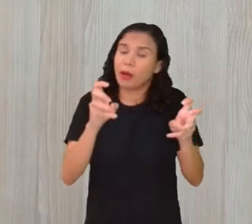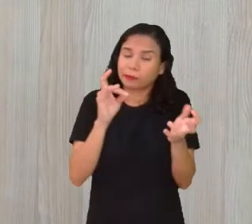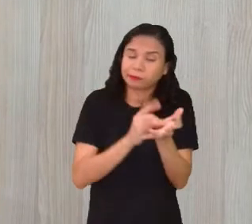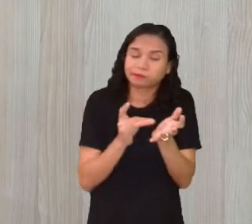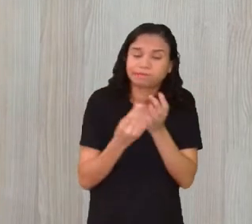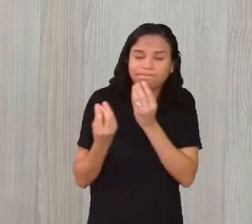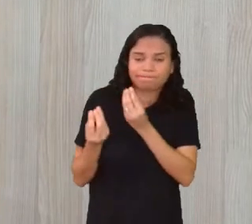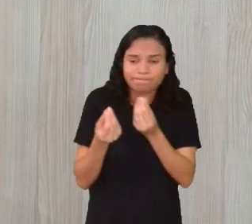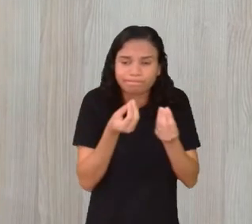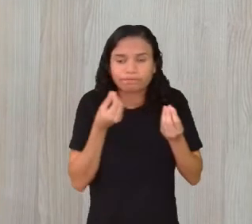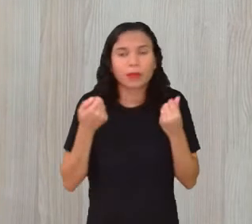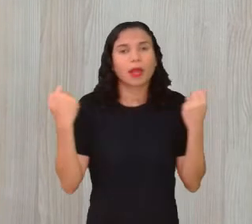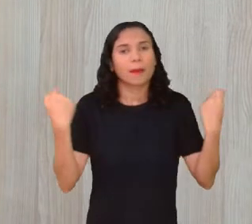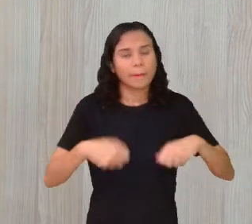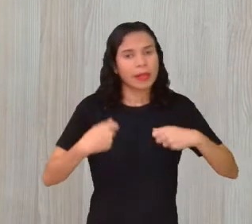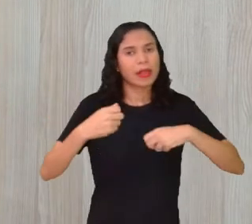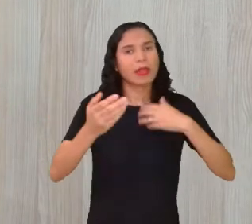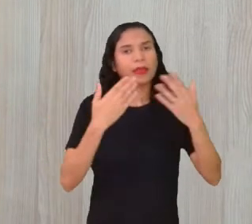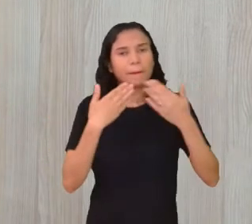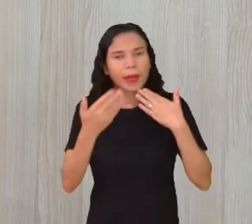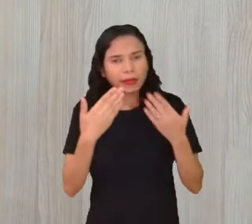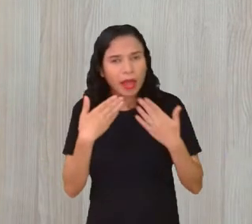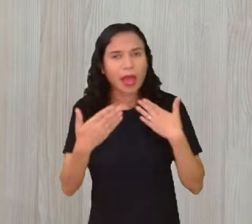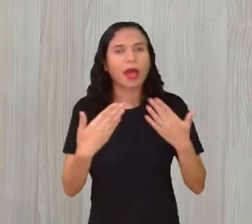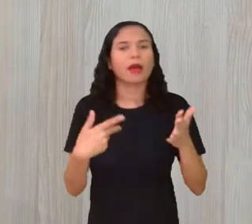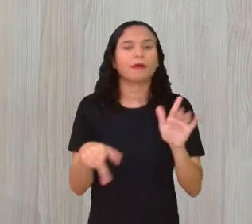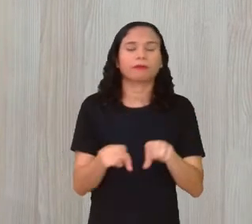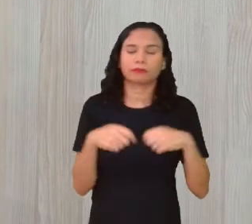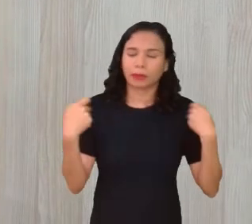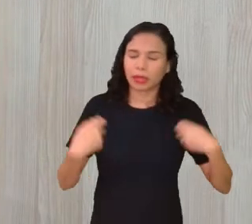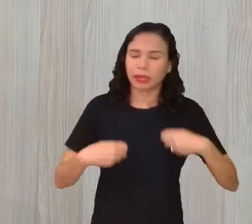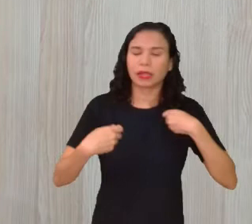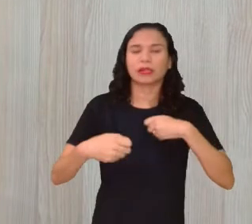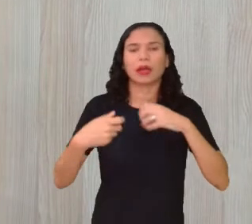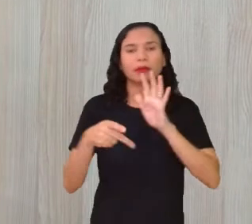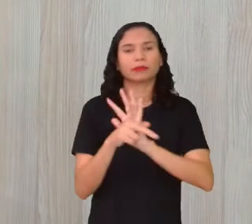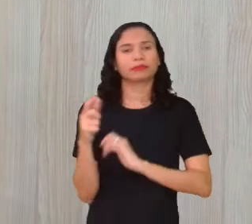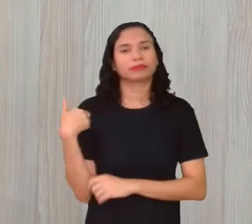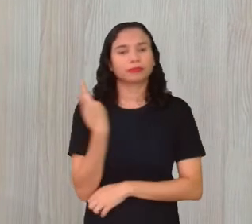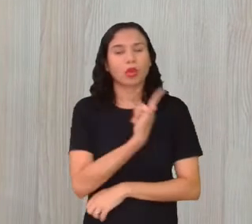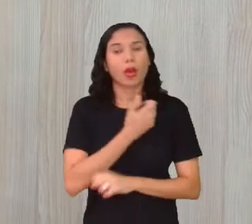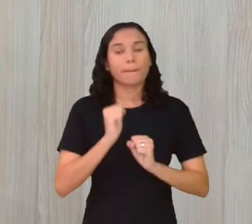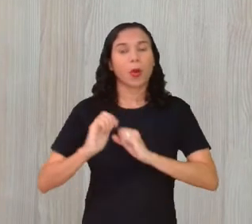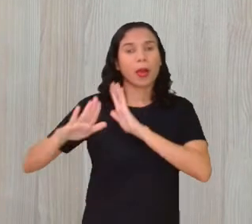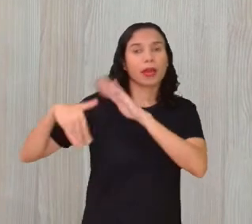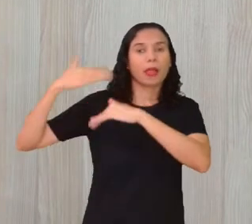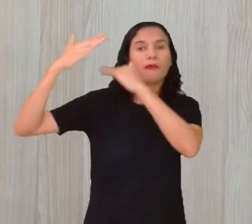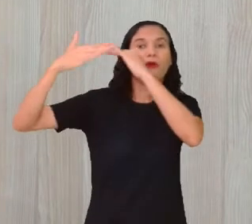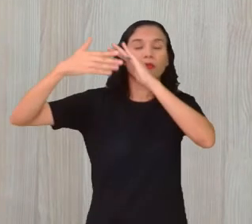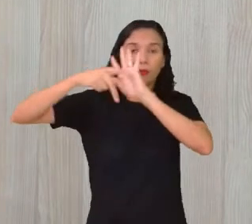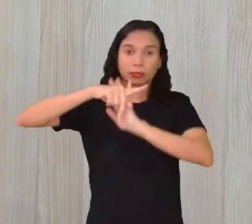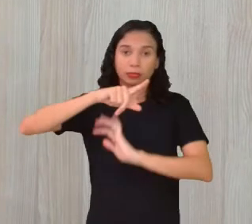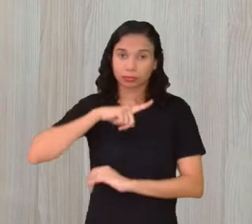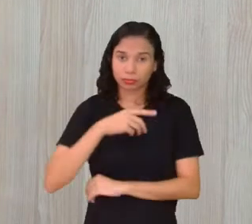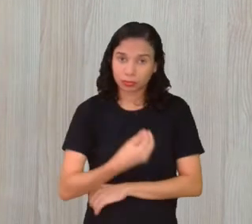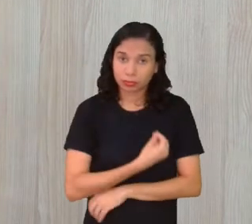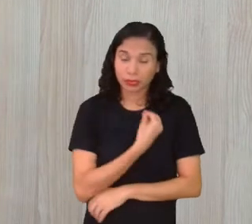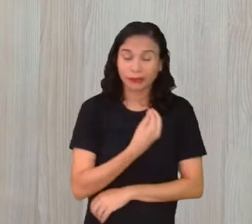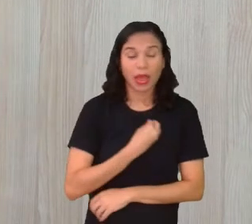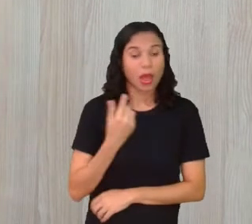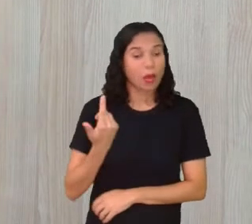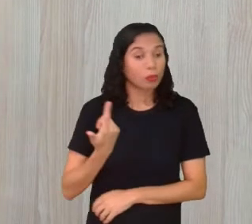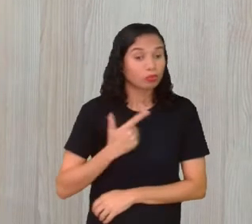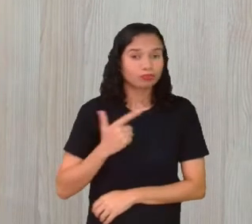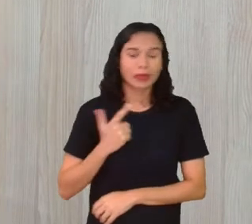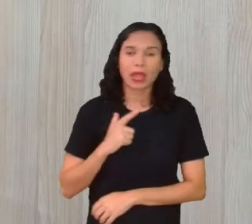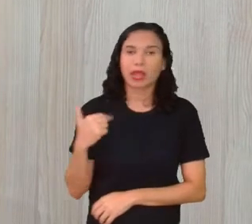mas que precisa ser debatido. Né, dialogado, para que a gente possa avançar nesse sentido, né, porque não cabe